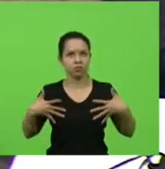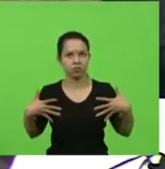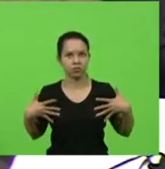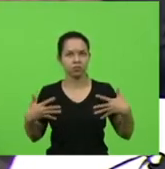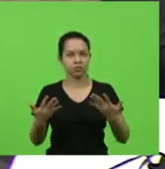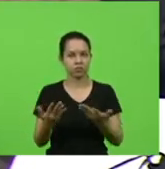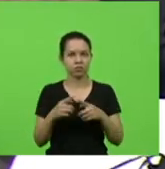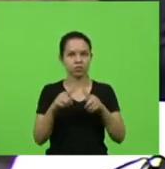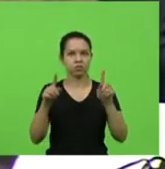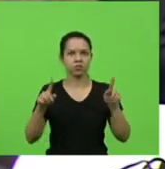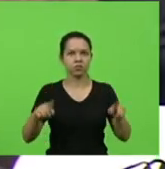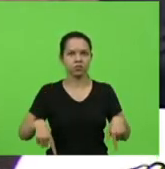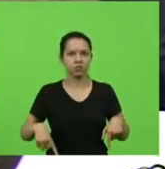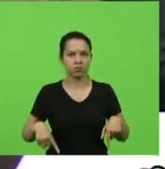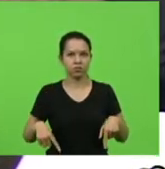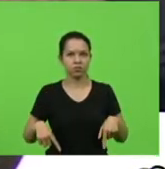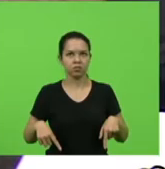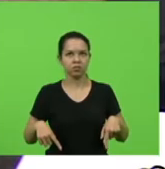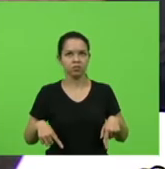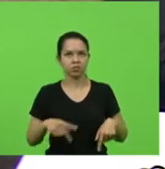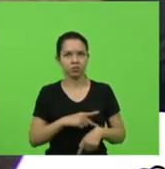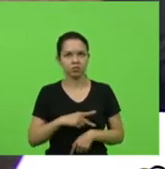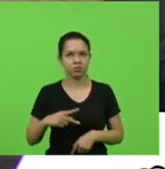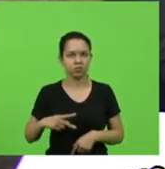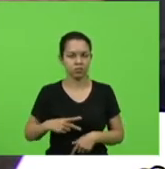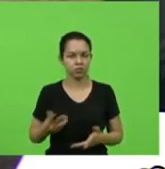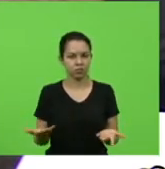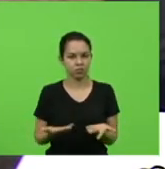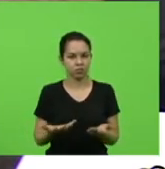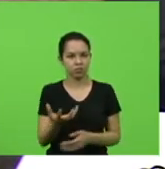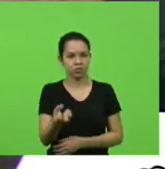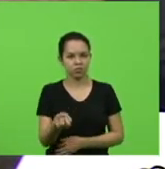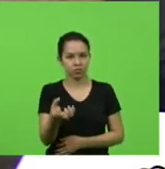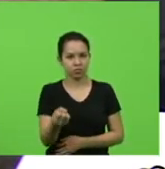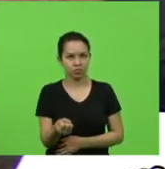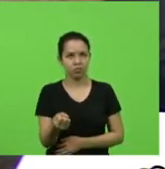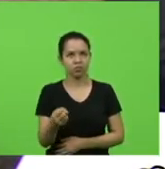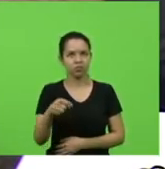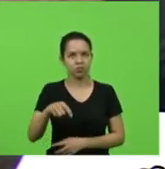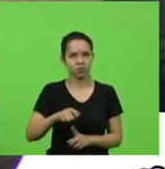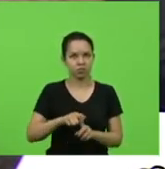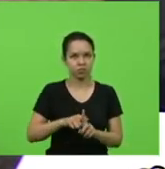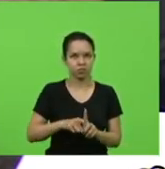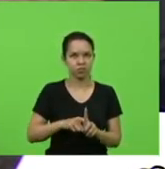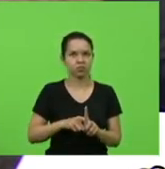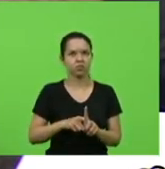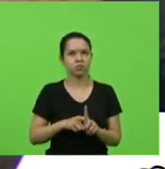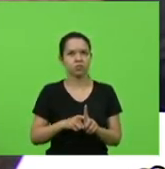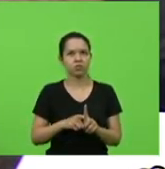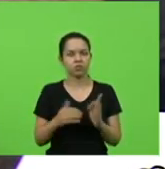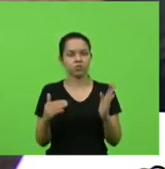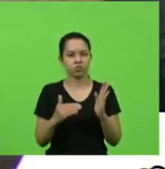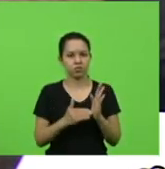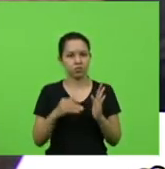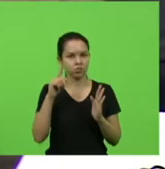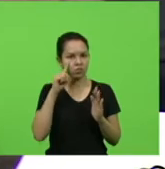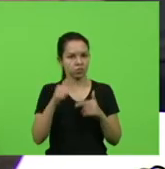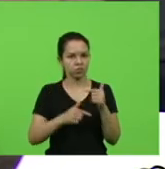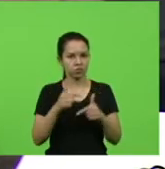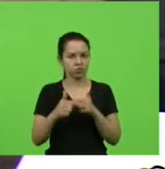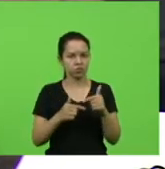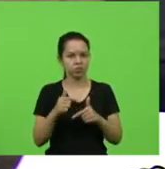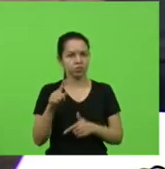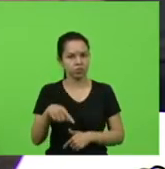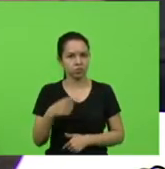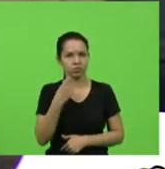servidora pública que está se aposentando este mês, e o último dia de trabalho dela é na sexta-feira. Eu me